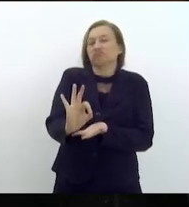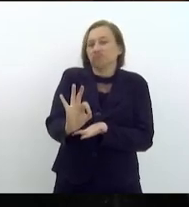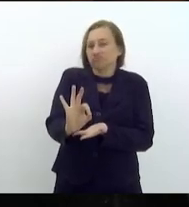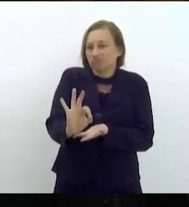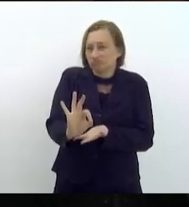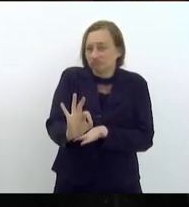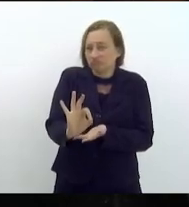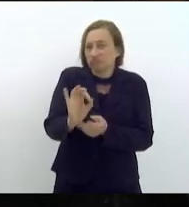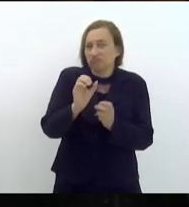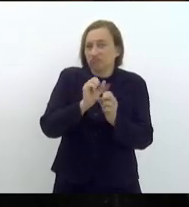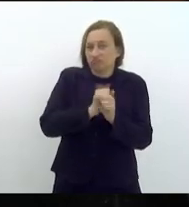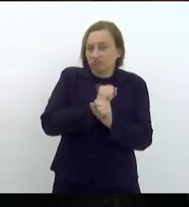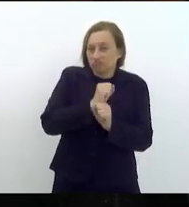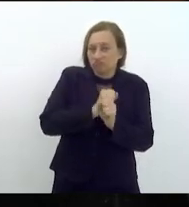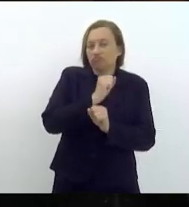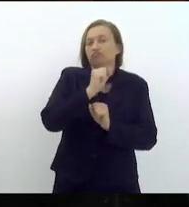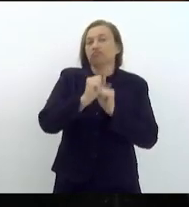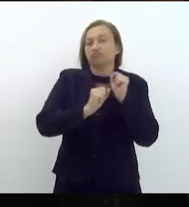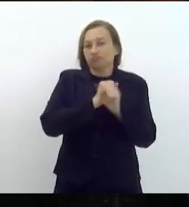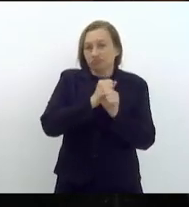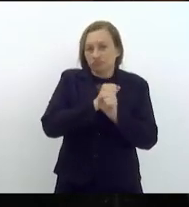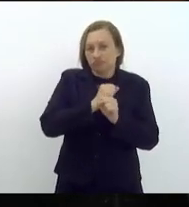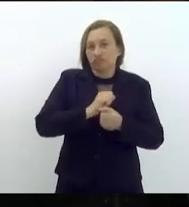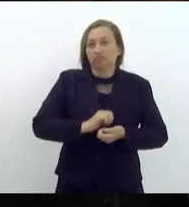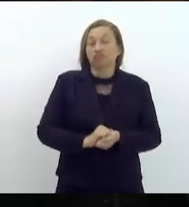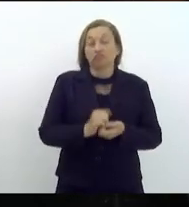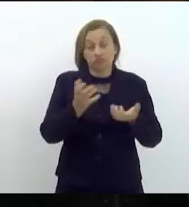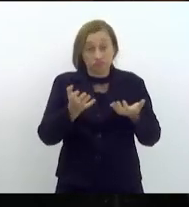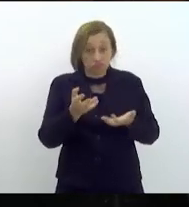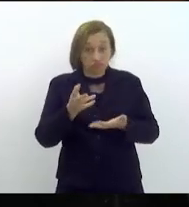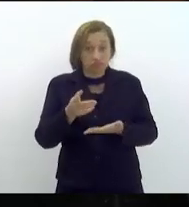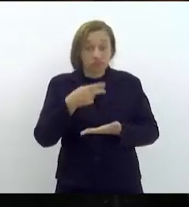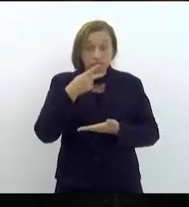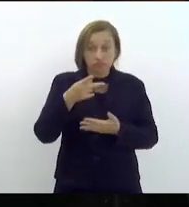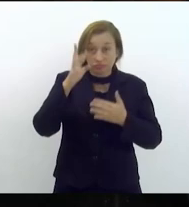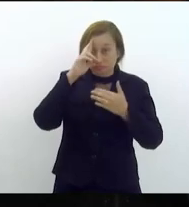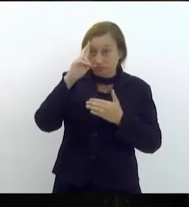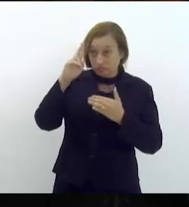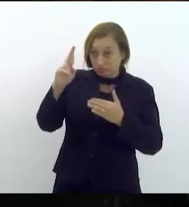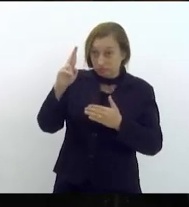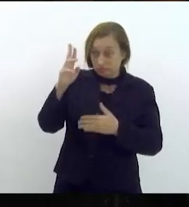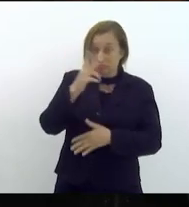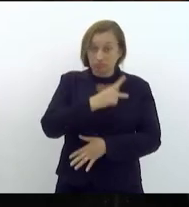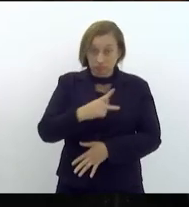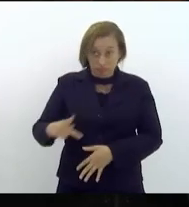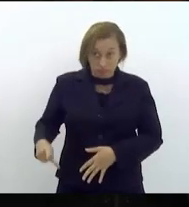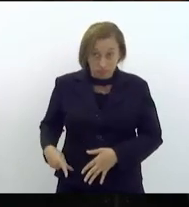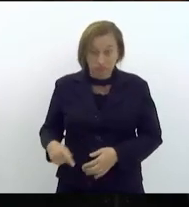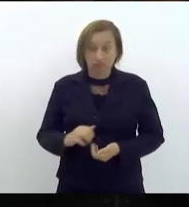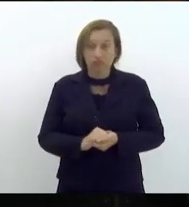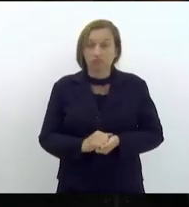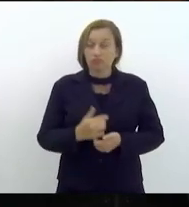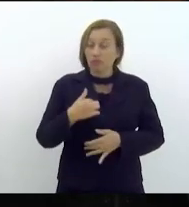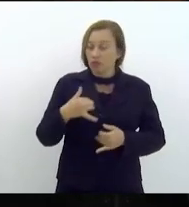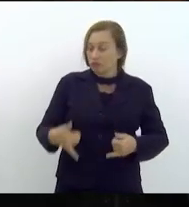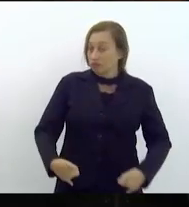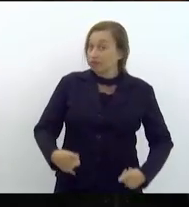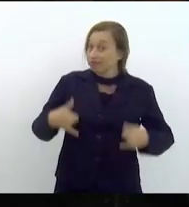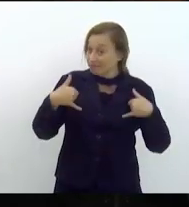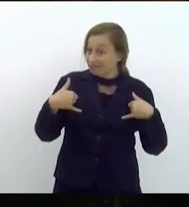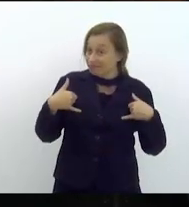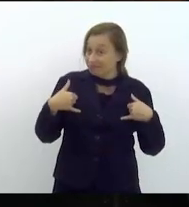ao ano e quero dizer a vossa excelência que fiquei orgulhoso